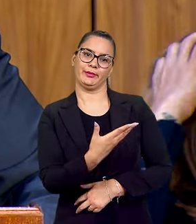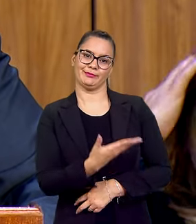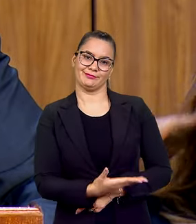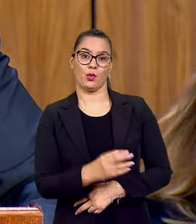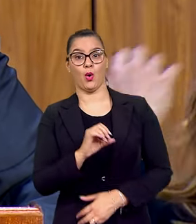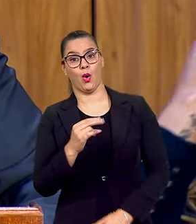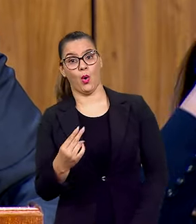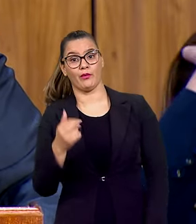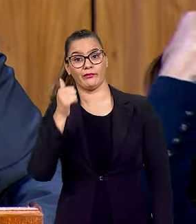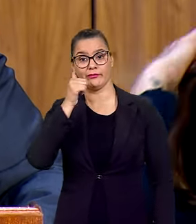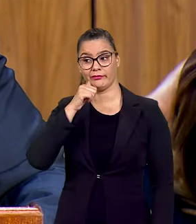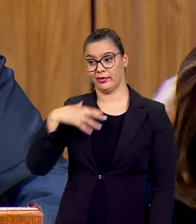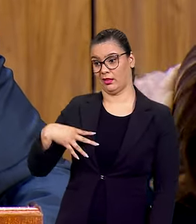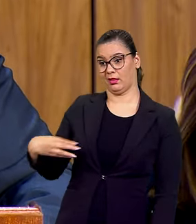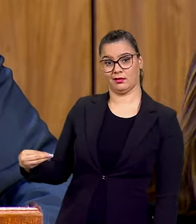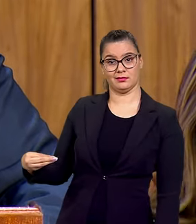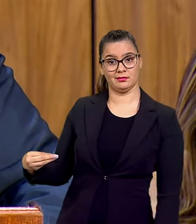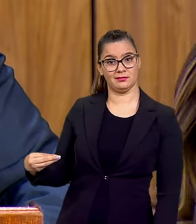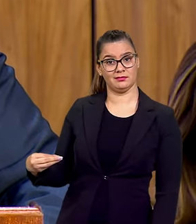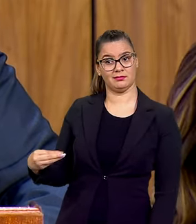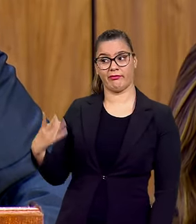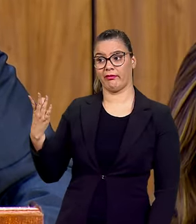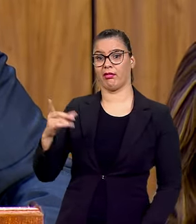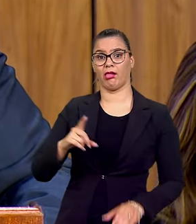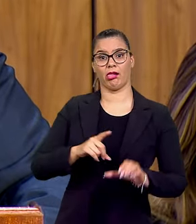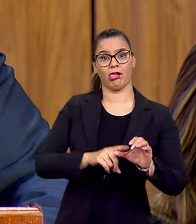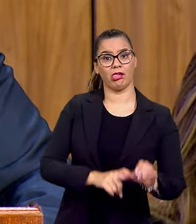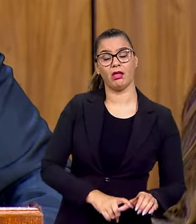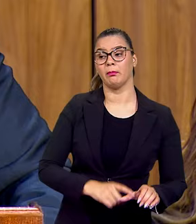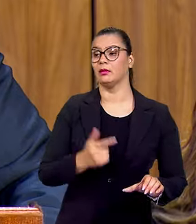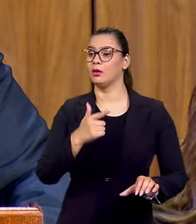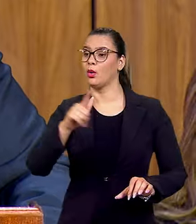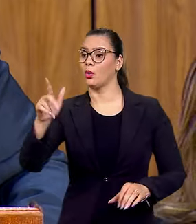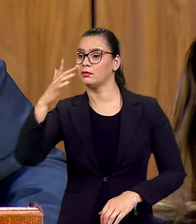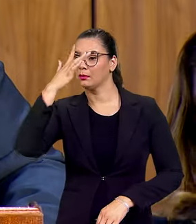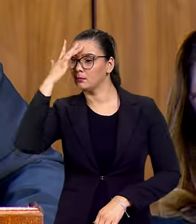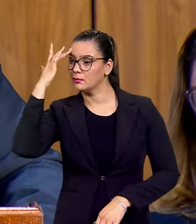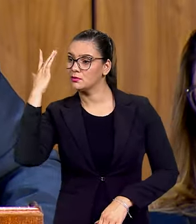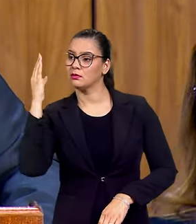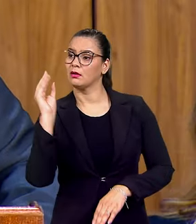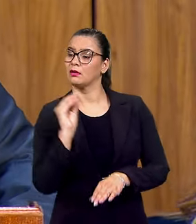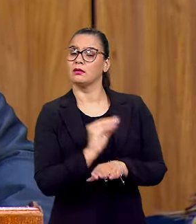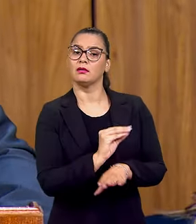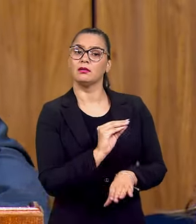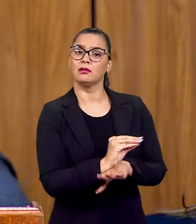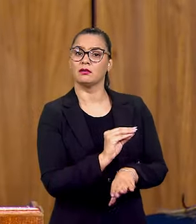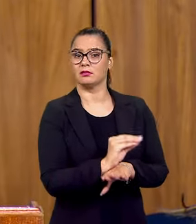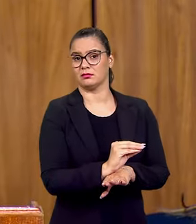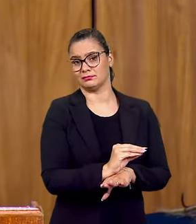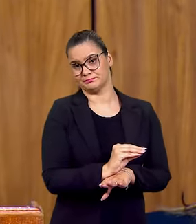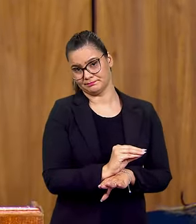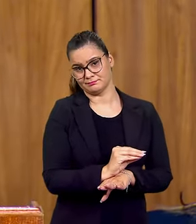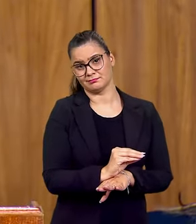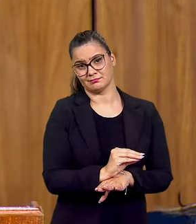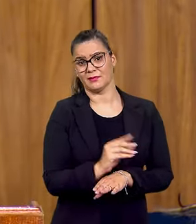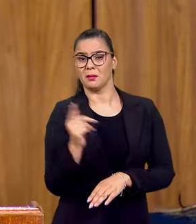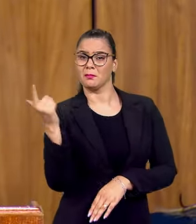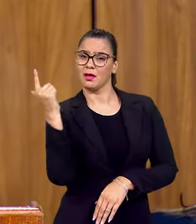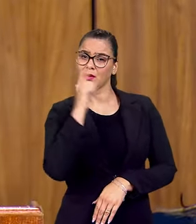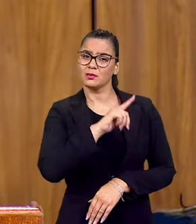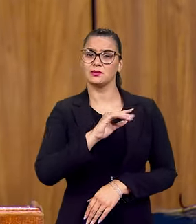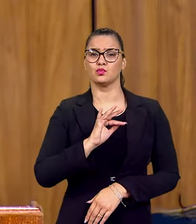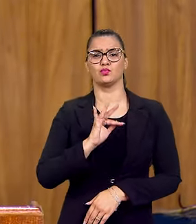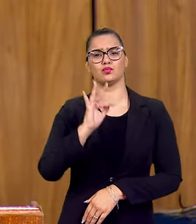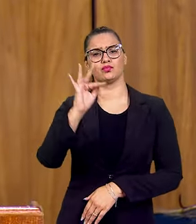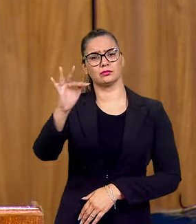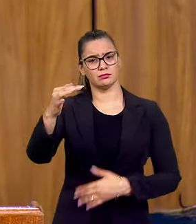um filho ou uma filha que vão ficar dependendo de terceiros para tentar cuidar,